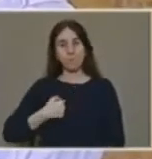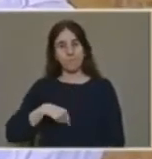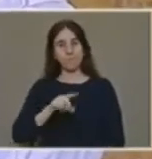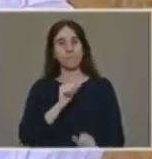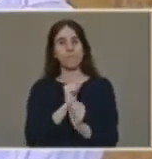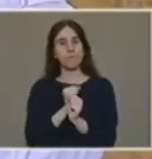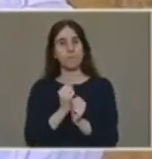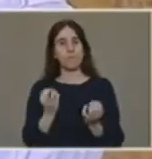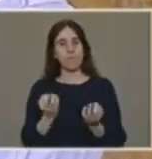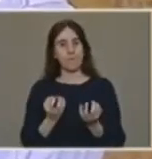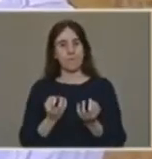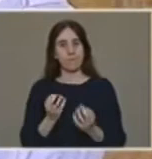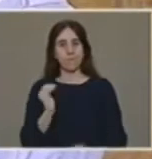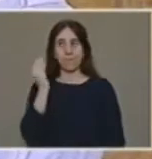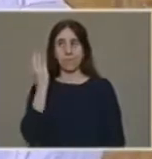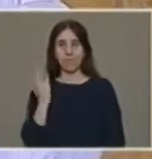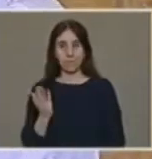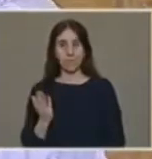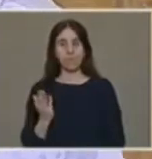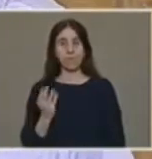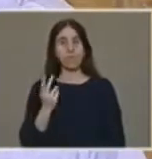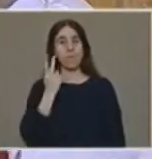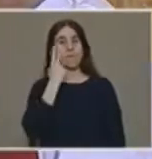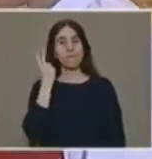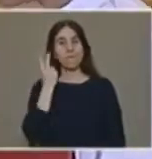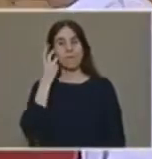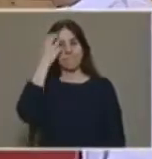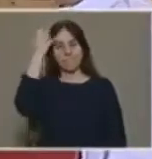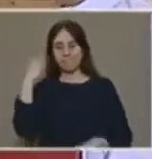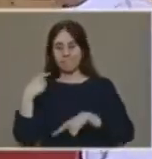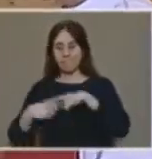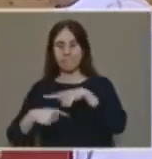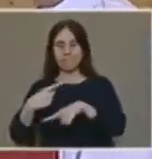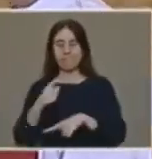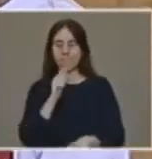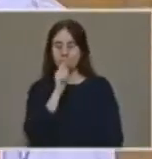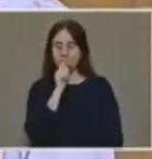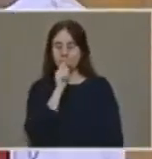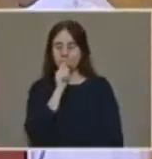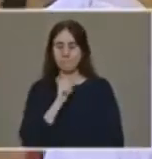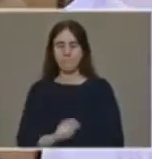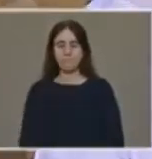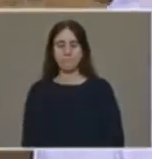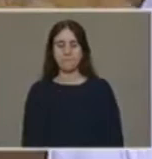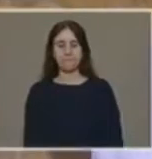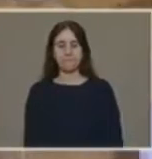trabalhar. Vós que viveis e reinais por todos os séculos. Amém.